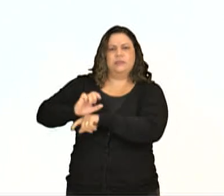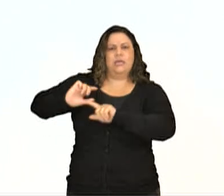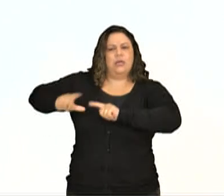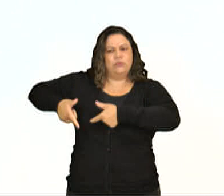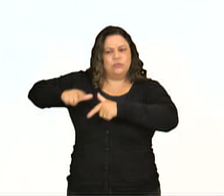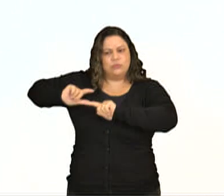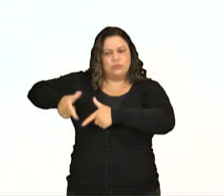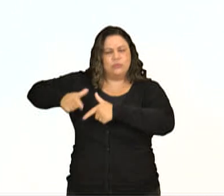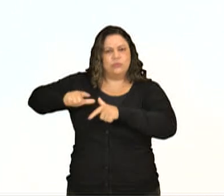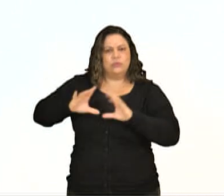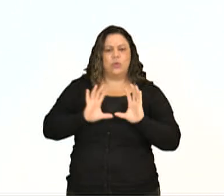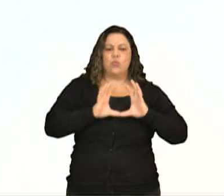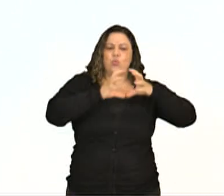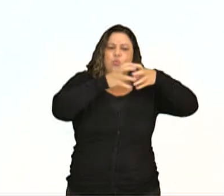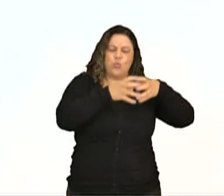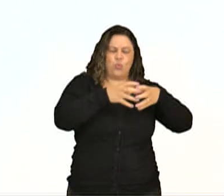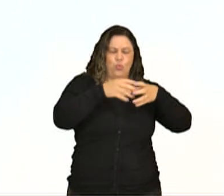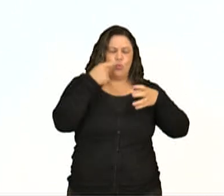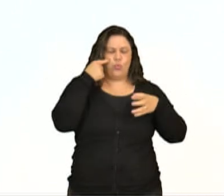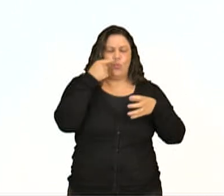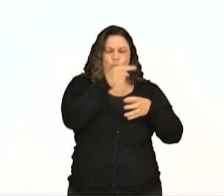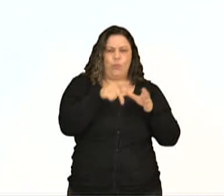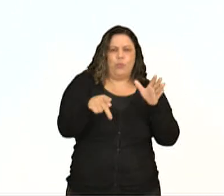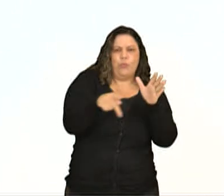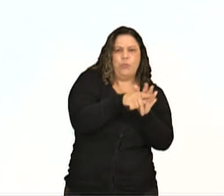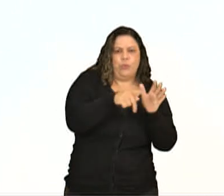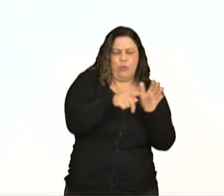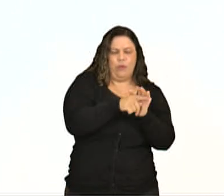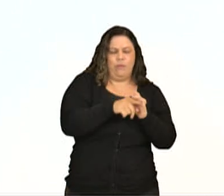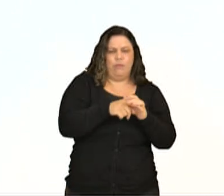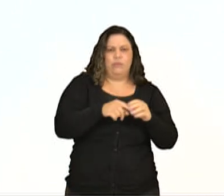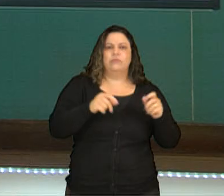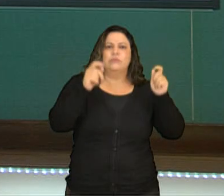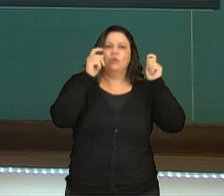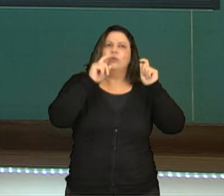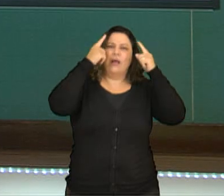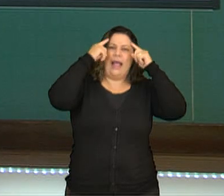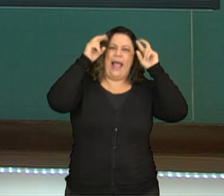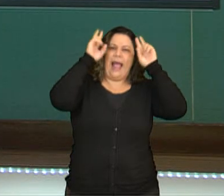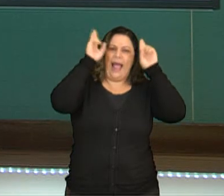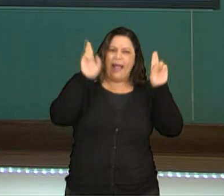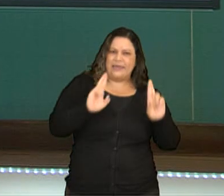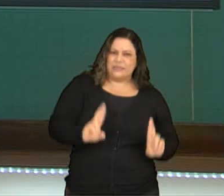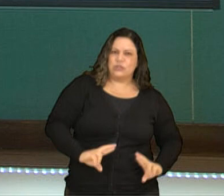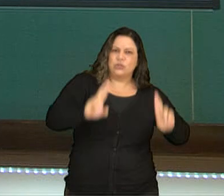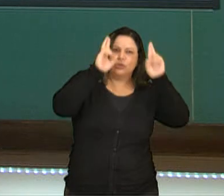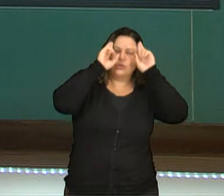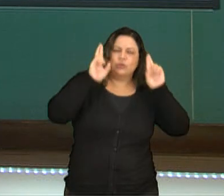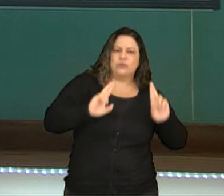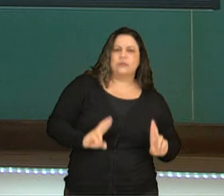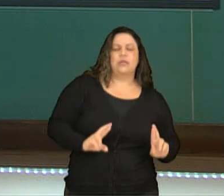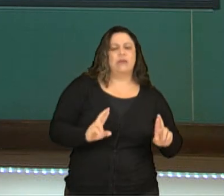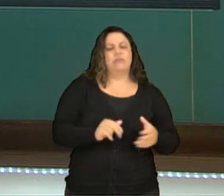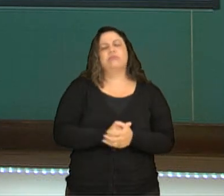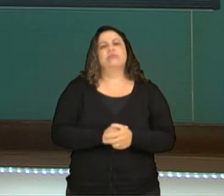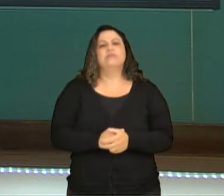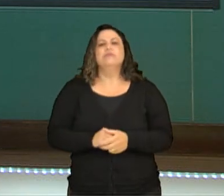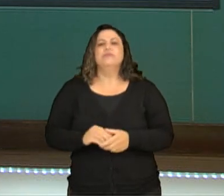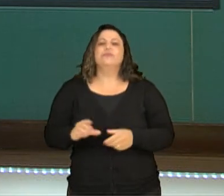se recusam a aceitar Israel e promovem atentados contra israelenses. O radicalismo das